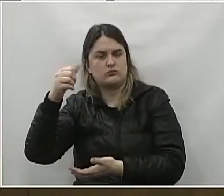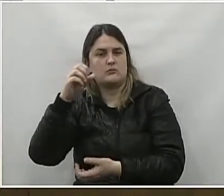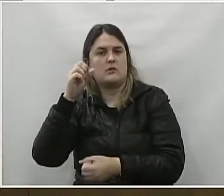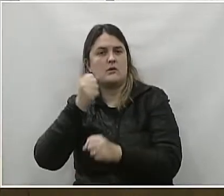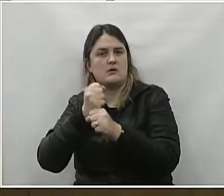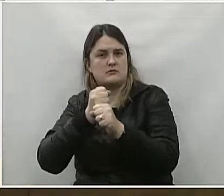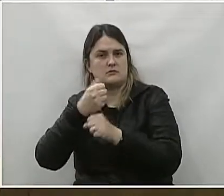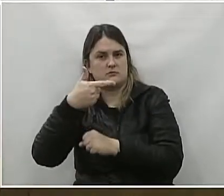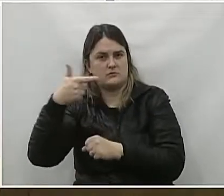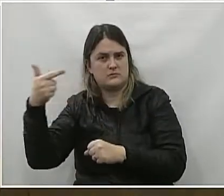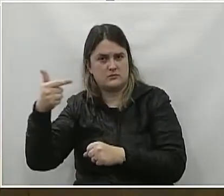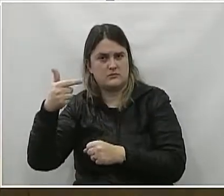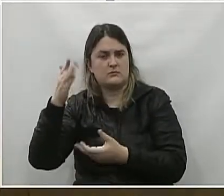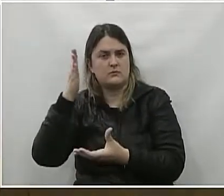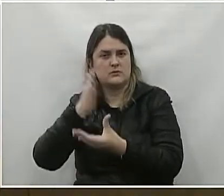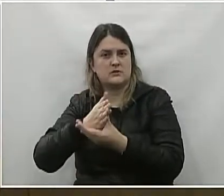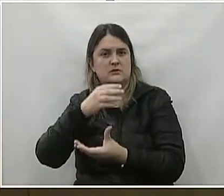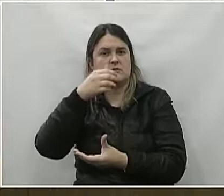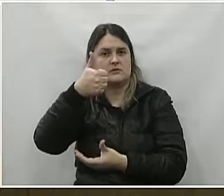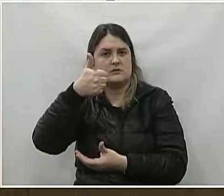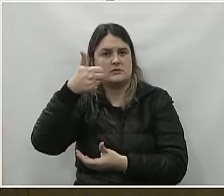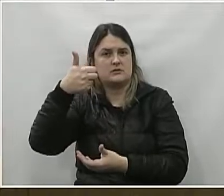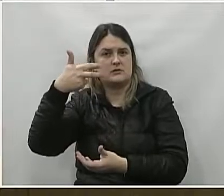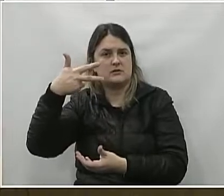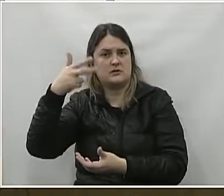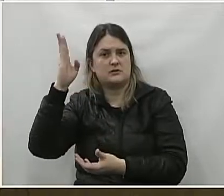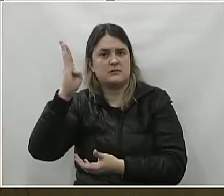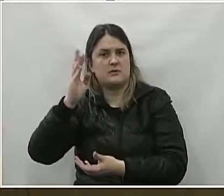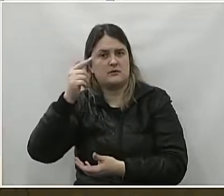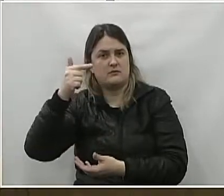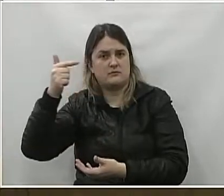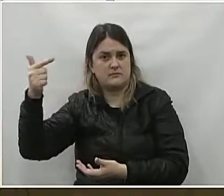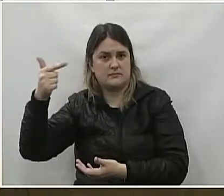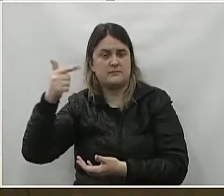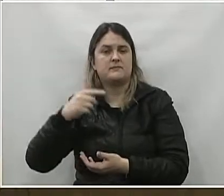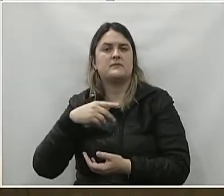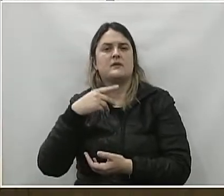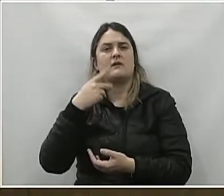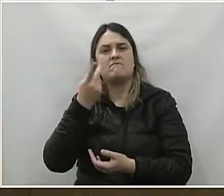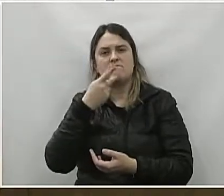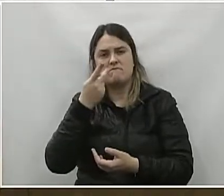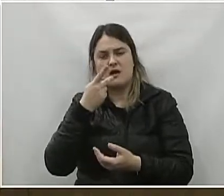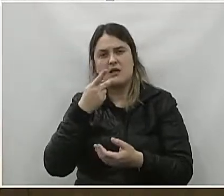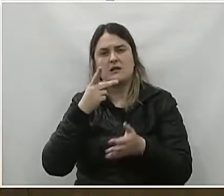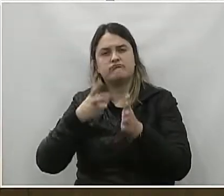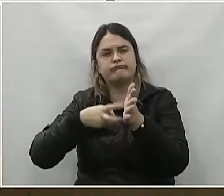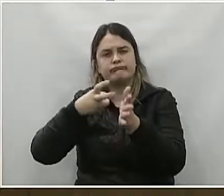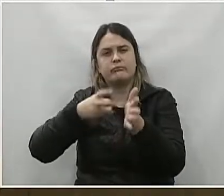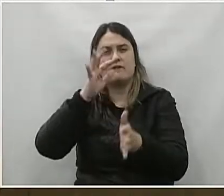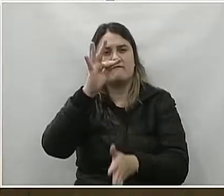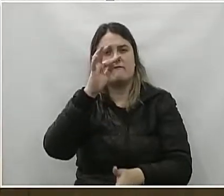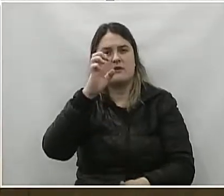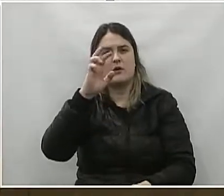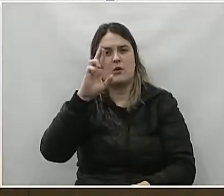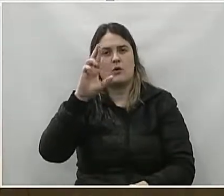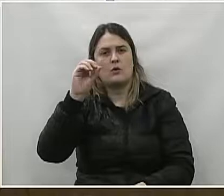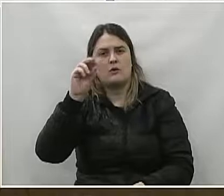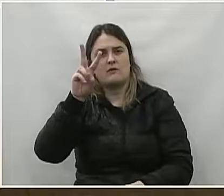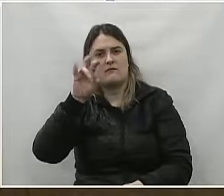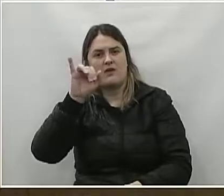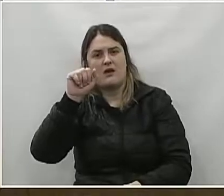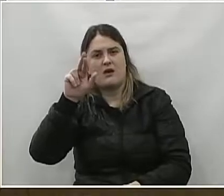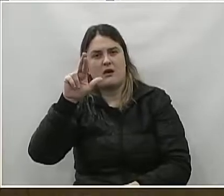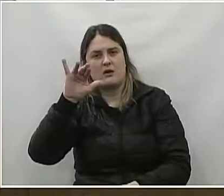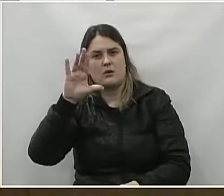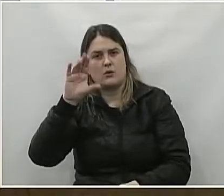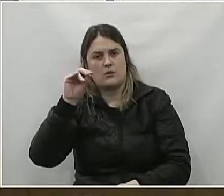001/2022, processo administrativo número 113/2022, referente ao ferroviário, né, que segundo a licitação